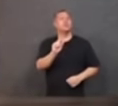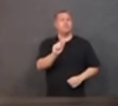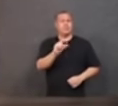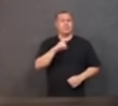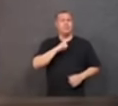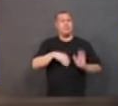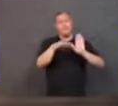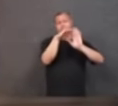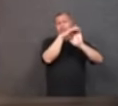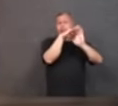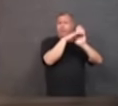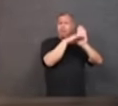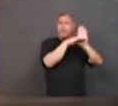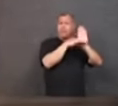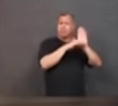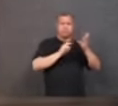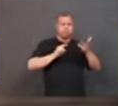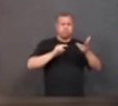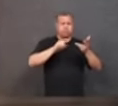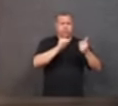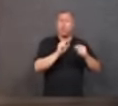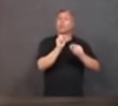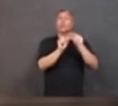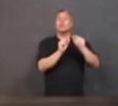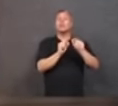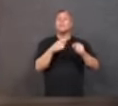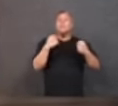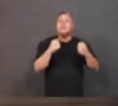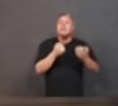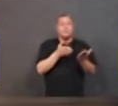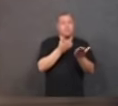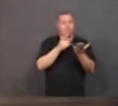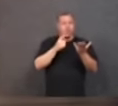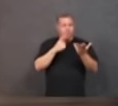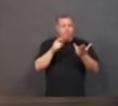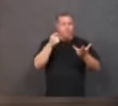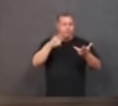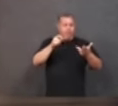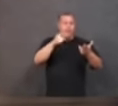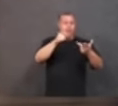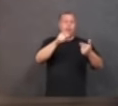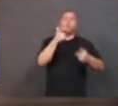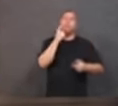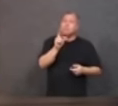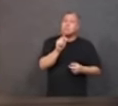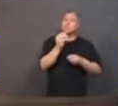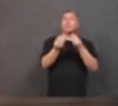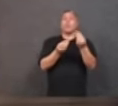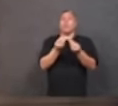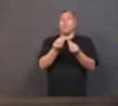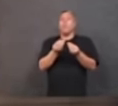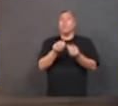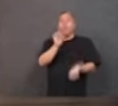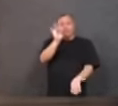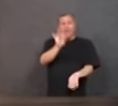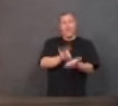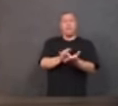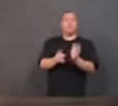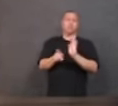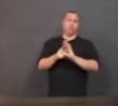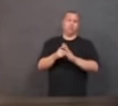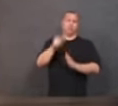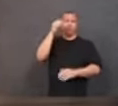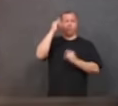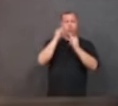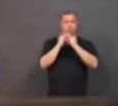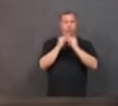cardápio de linhas a serem seguidas para transformar a realidade das nossas instituições públicas, inclusive aquelas não do